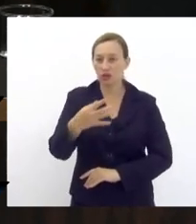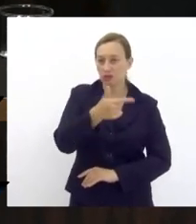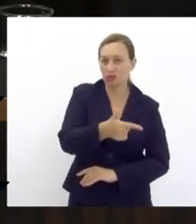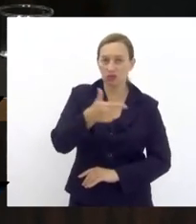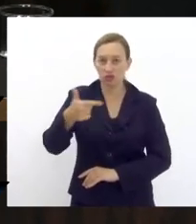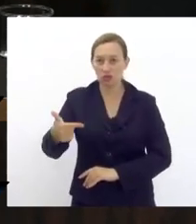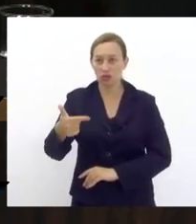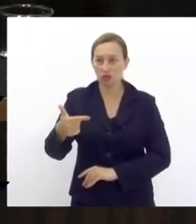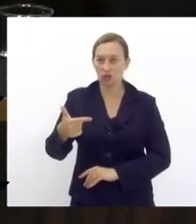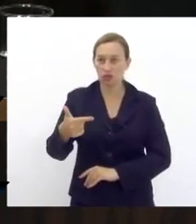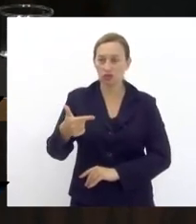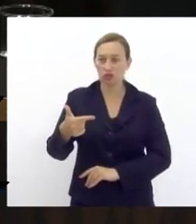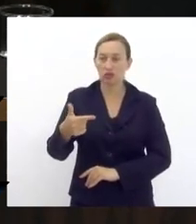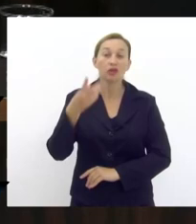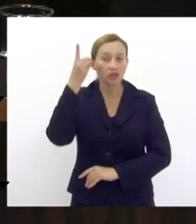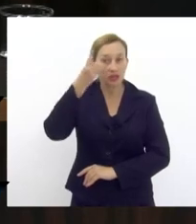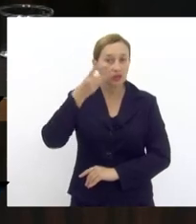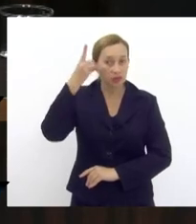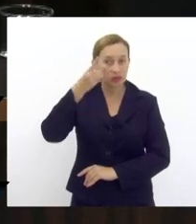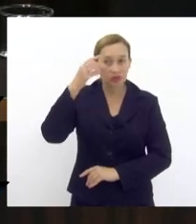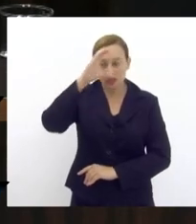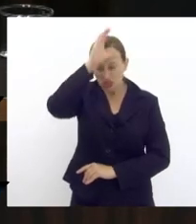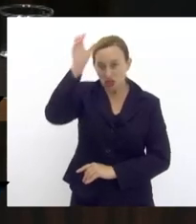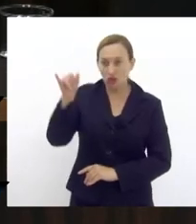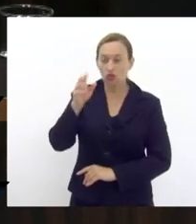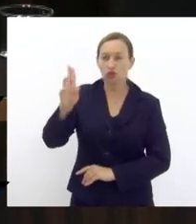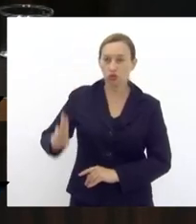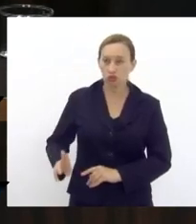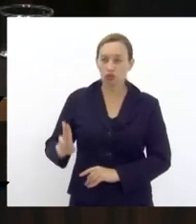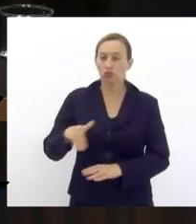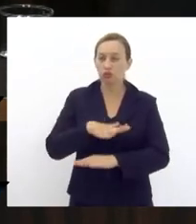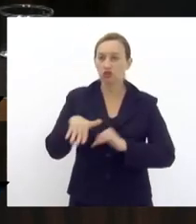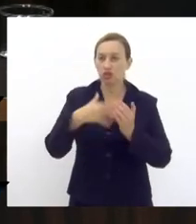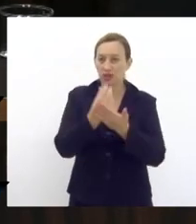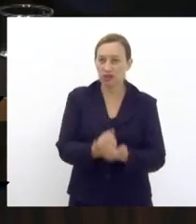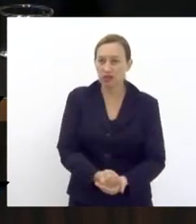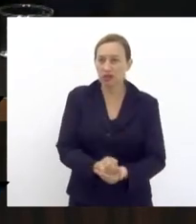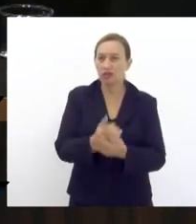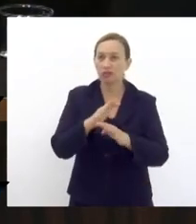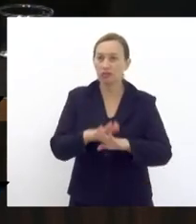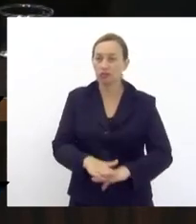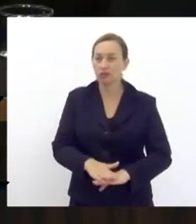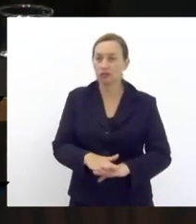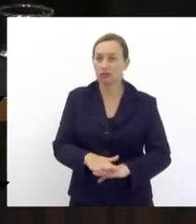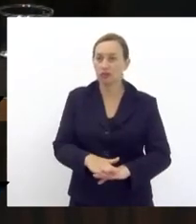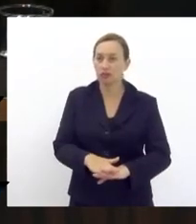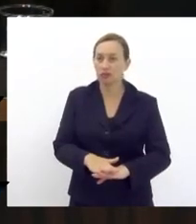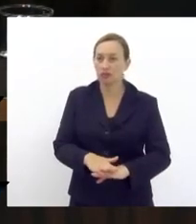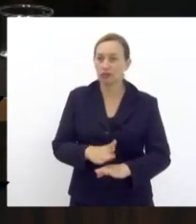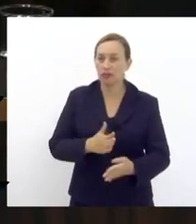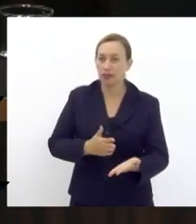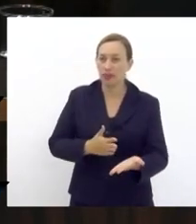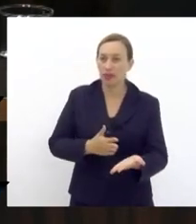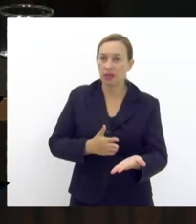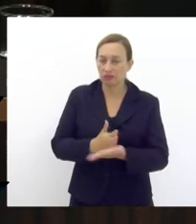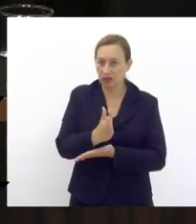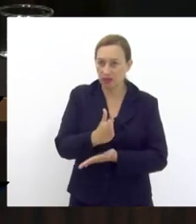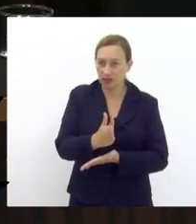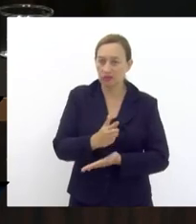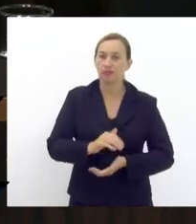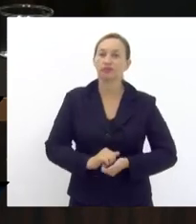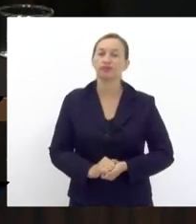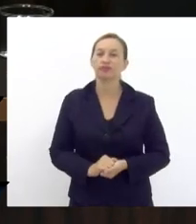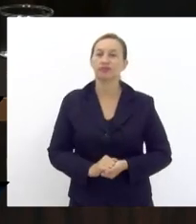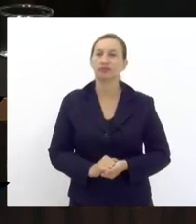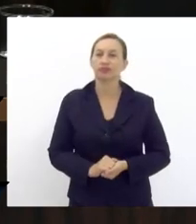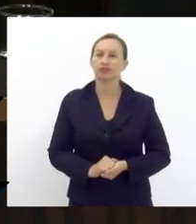6104/2022 da deputada Tia Ju. Senhores que aprovam. Permaneçam como estão. Aprovado.